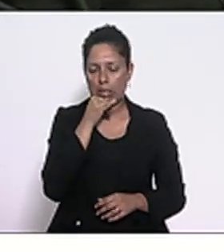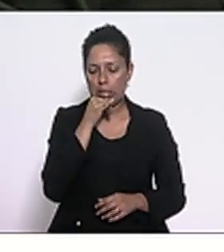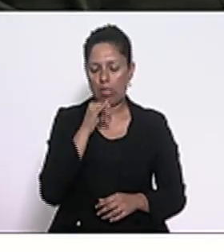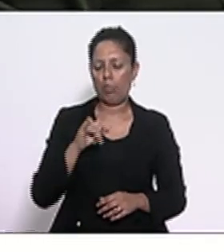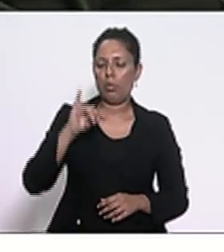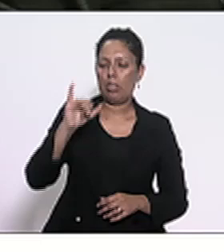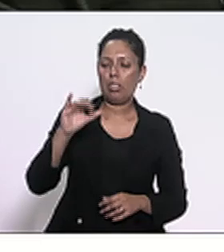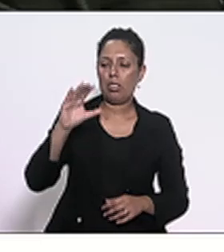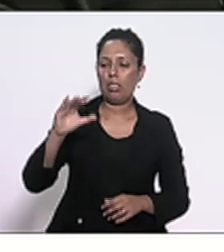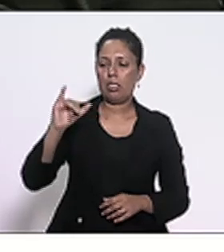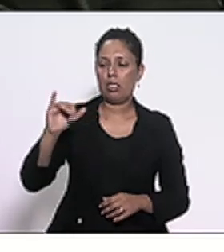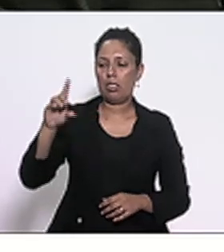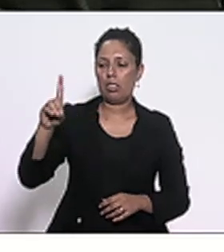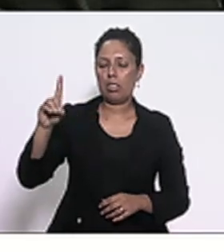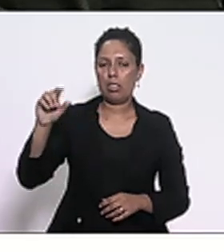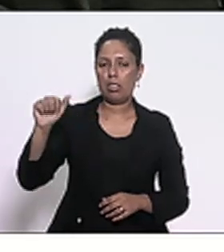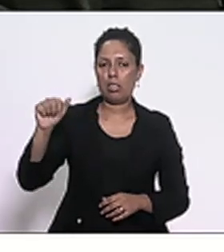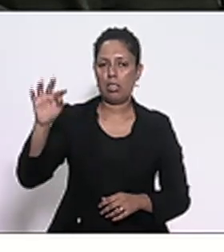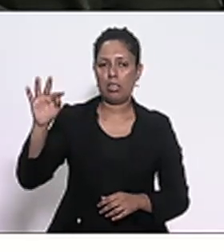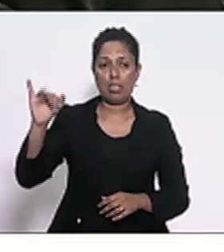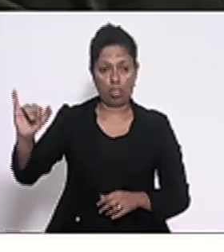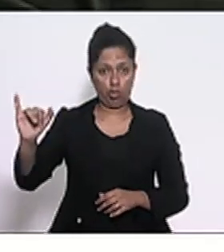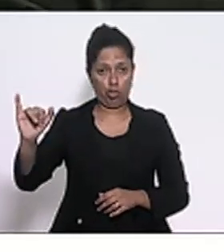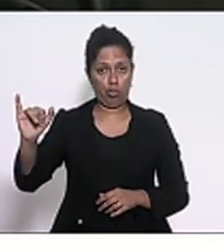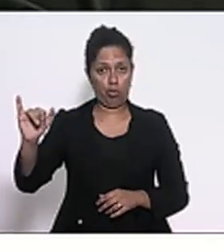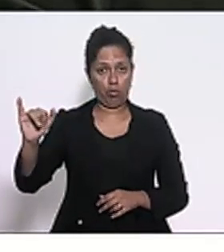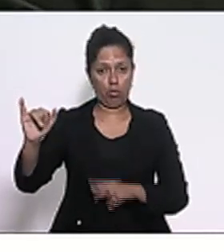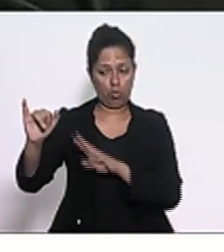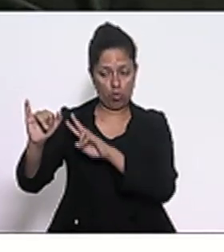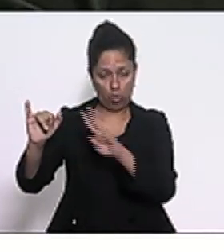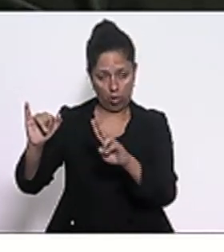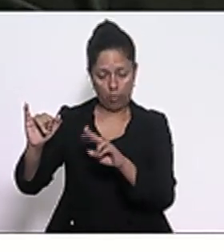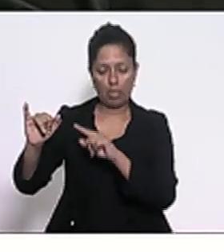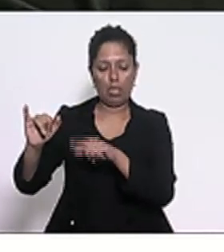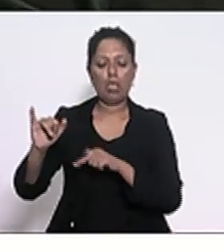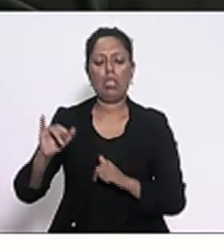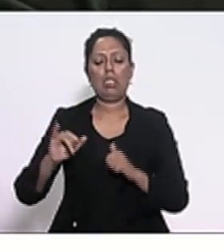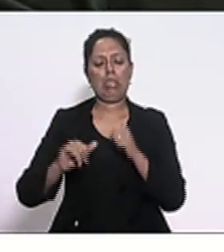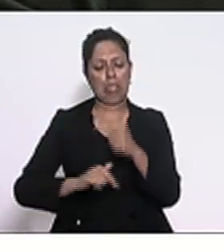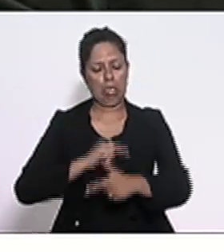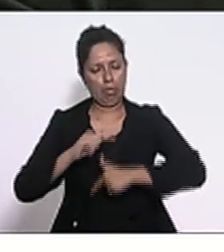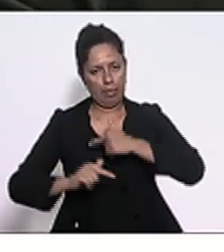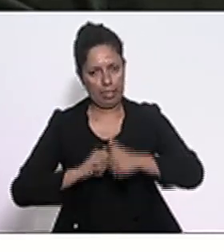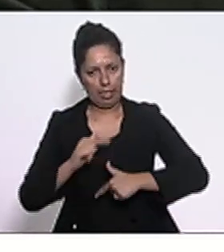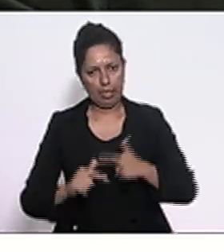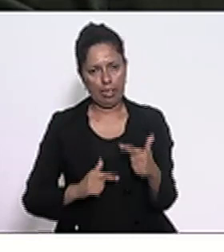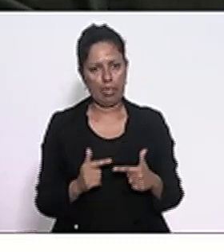iCidades. Esse iCidades hoje funciona em Niterói e